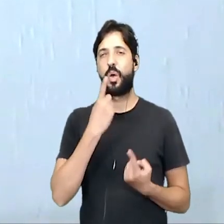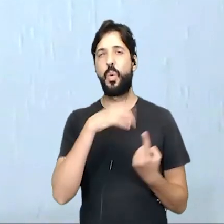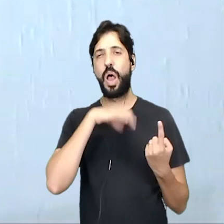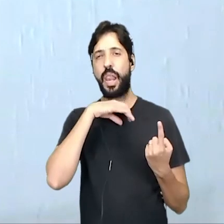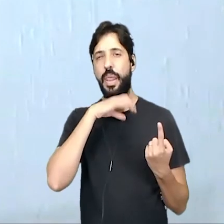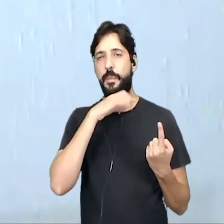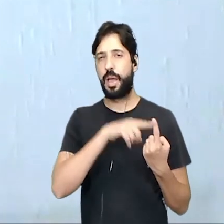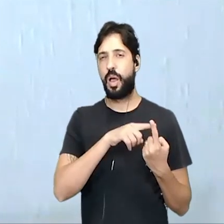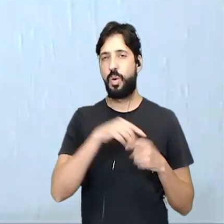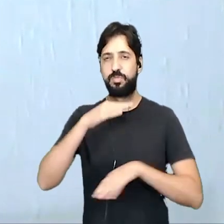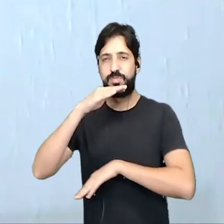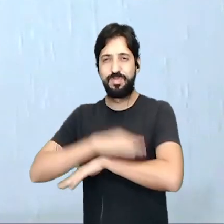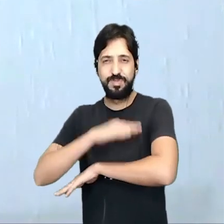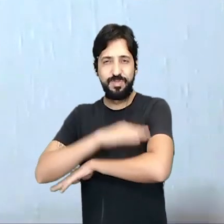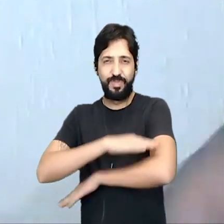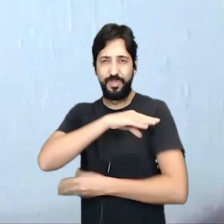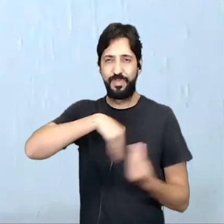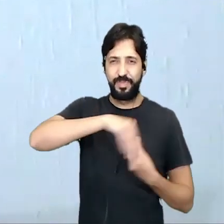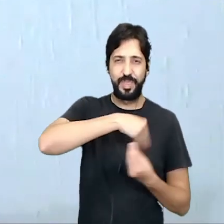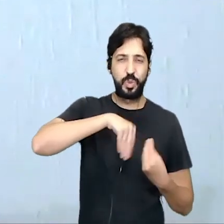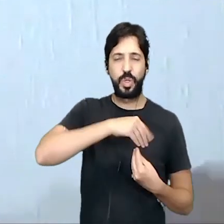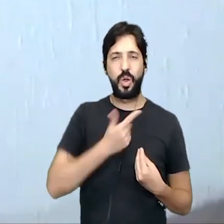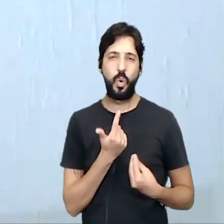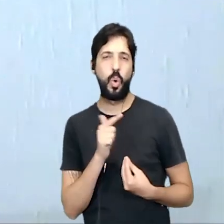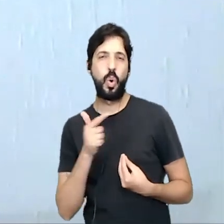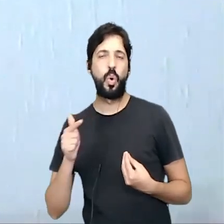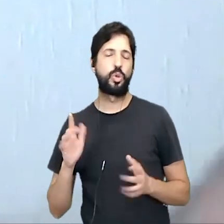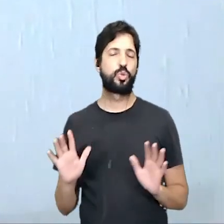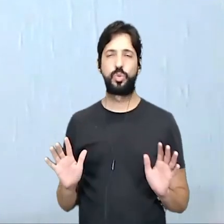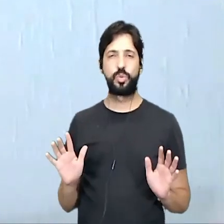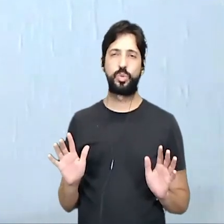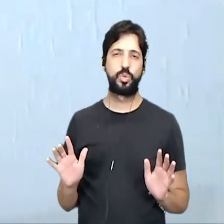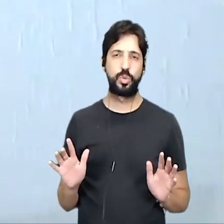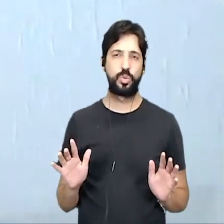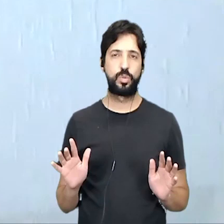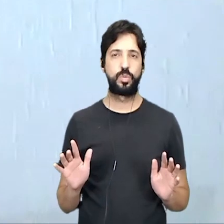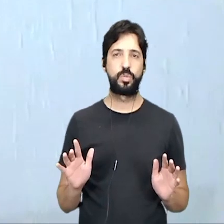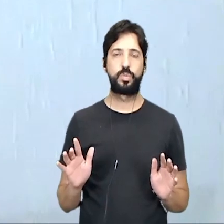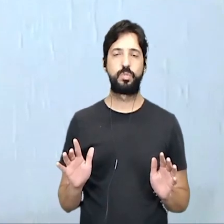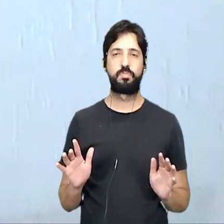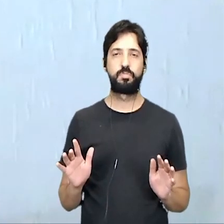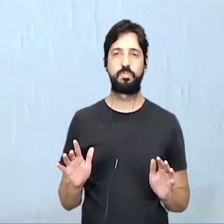Aquele espécie de um animal, um anfíbio misturado com outros